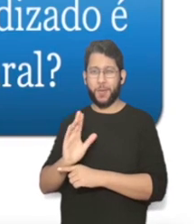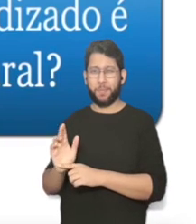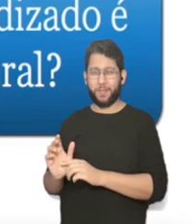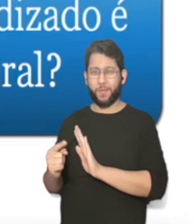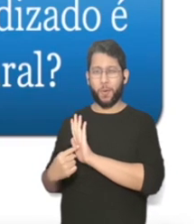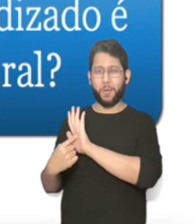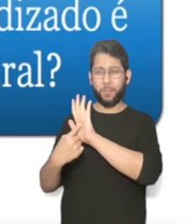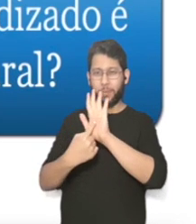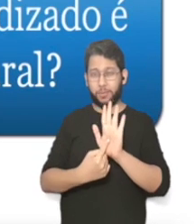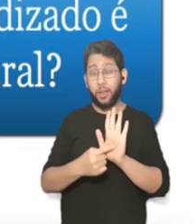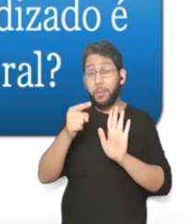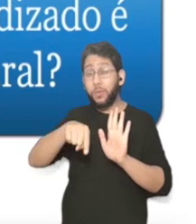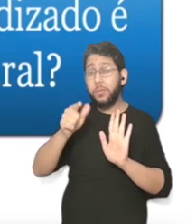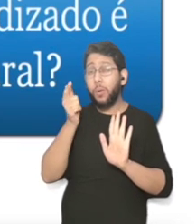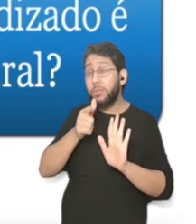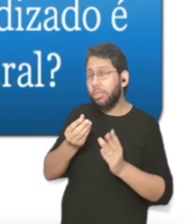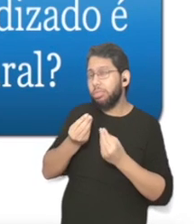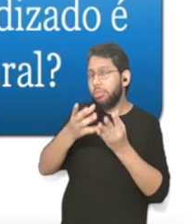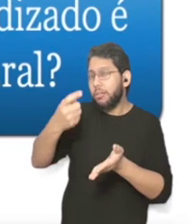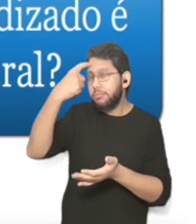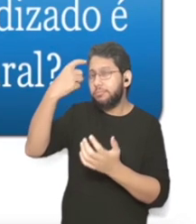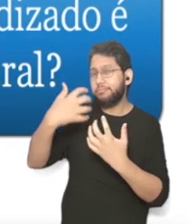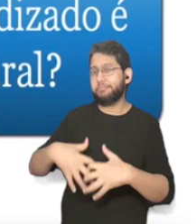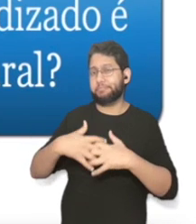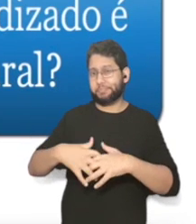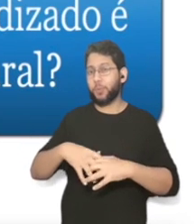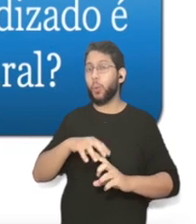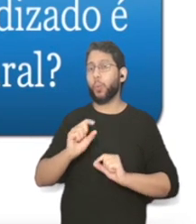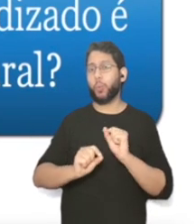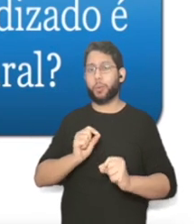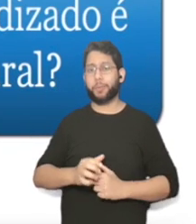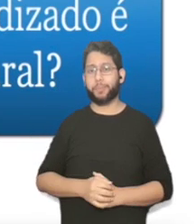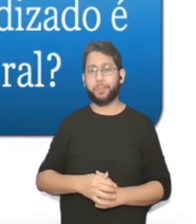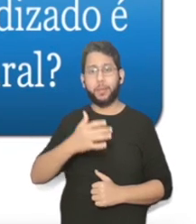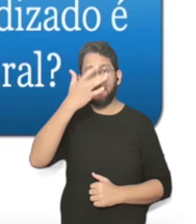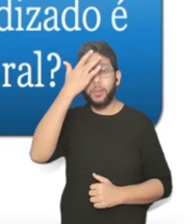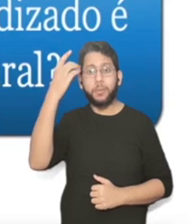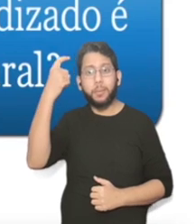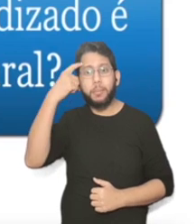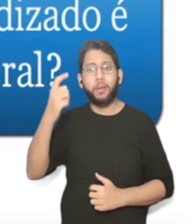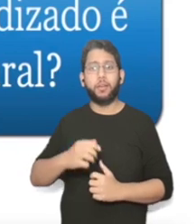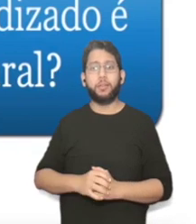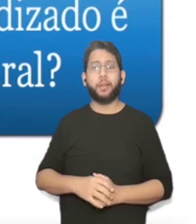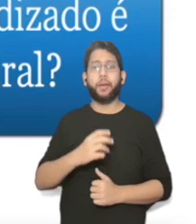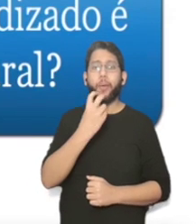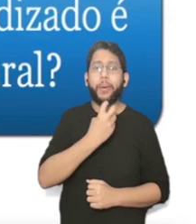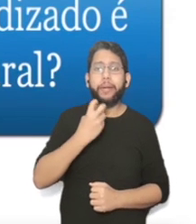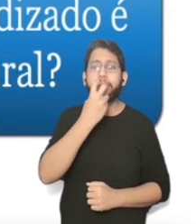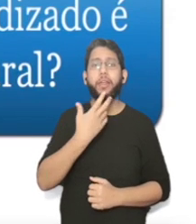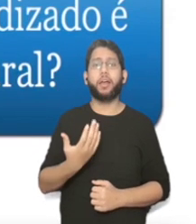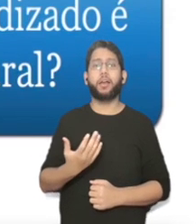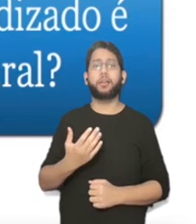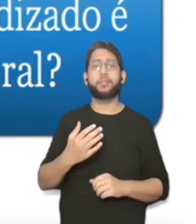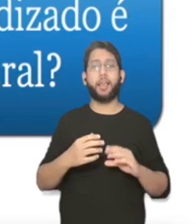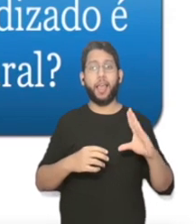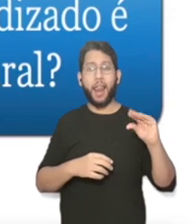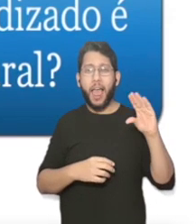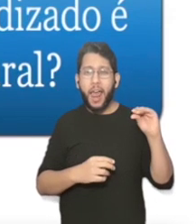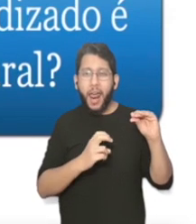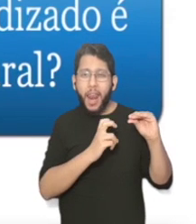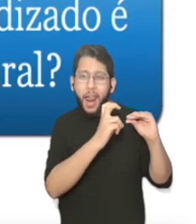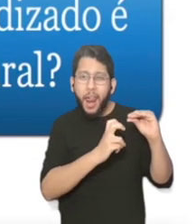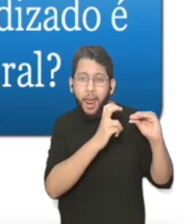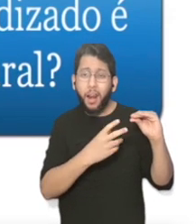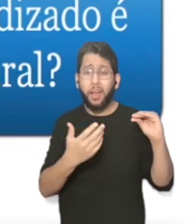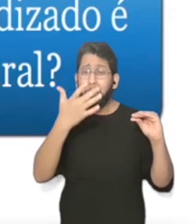trecho um pouquinho para vocês refletirem, porque às vezes as pessoas acham que o desenvolvimento da oralidade, da leitura labial,